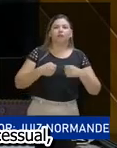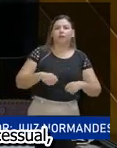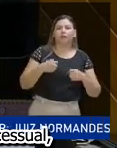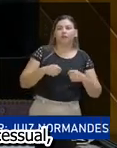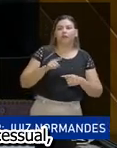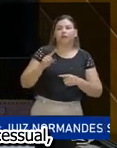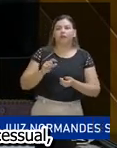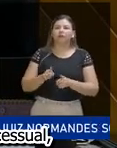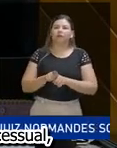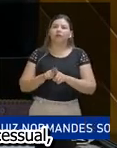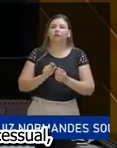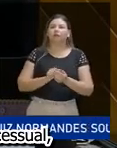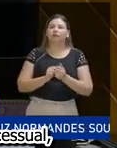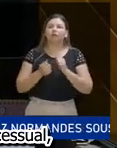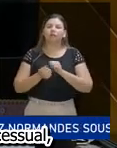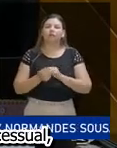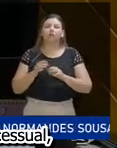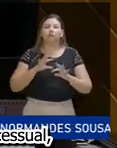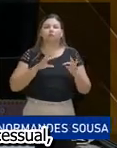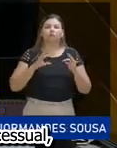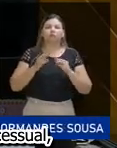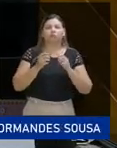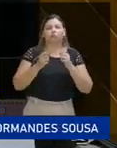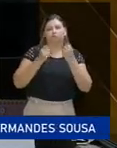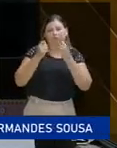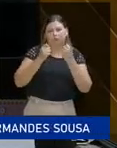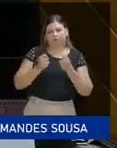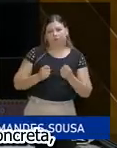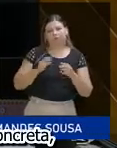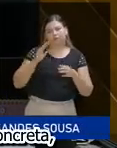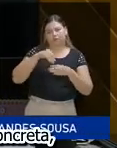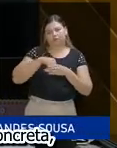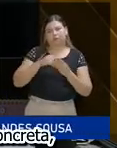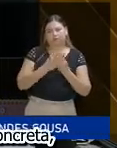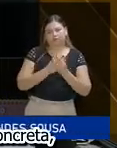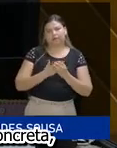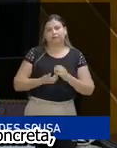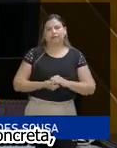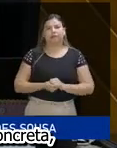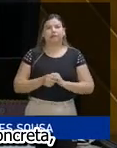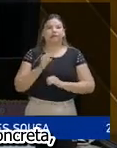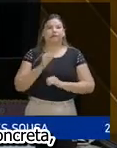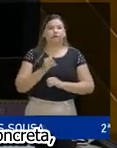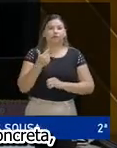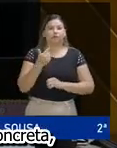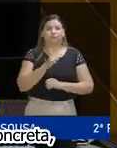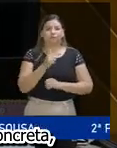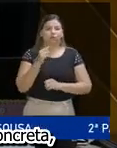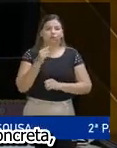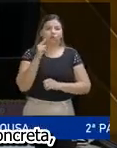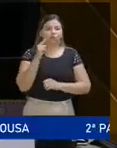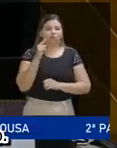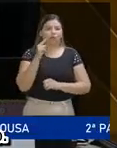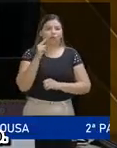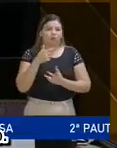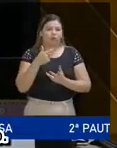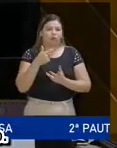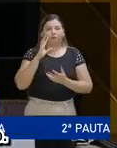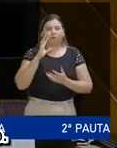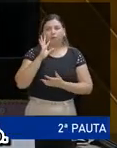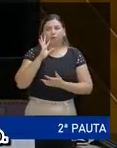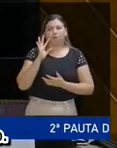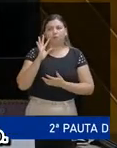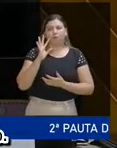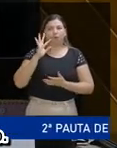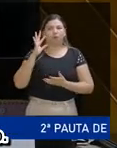necessidade/adequação está no cerne da análise do interesse processual, pois, sem uma situação de urgência ou de utilidade concreta, a condução